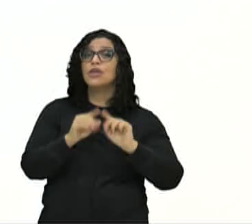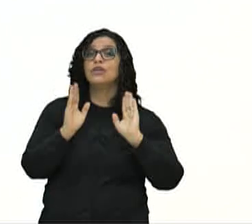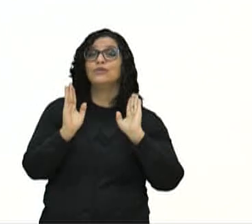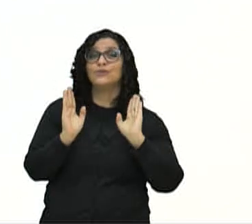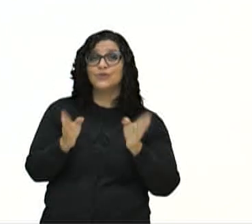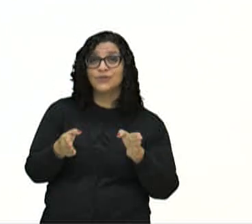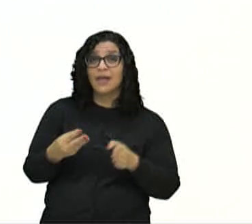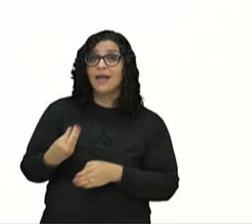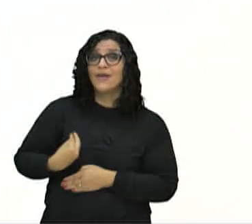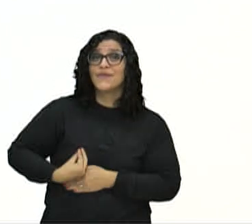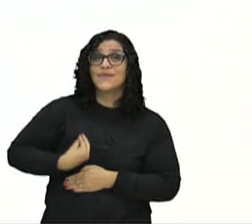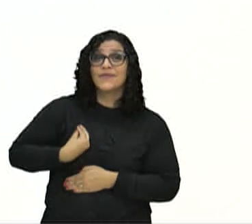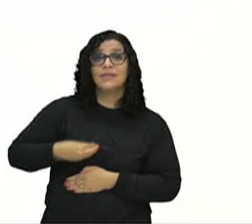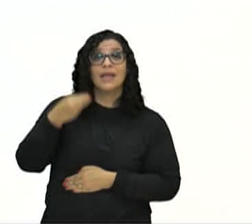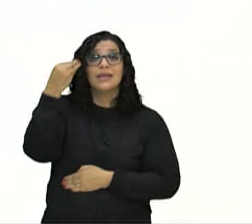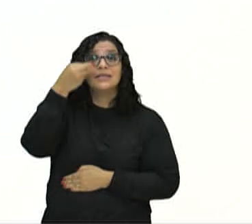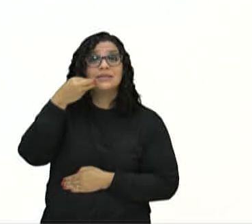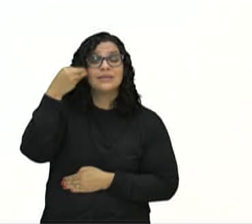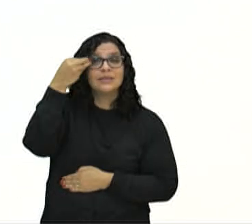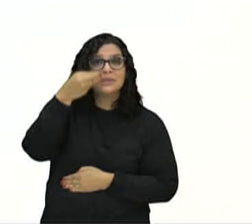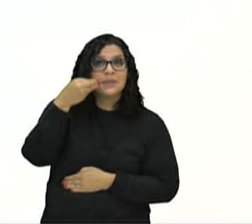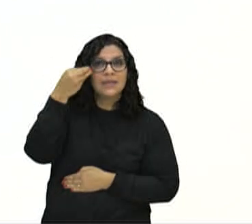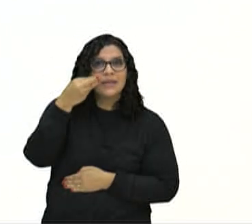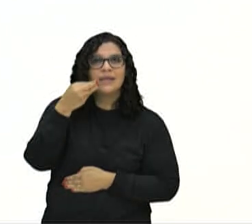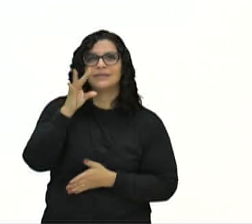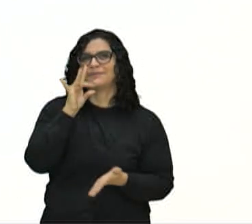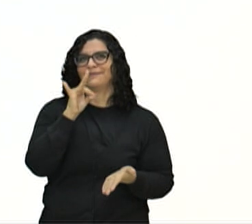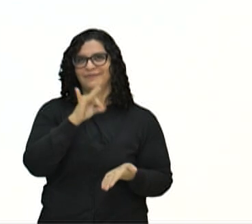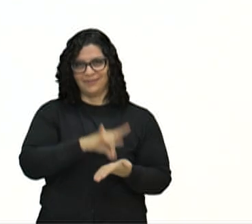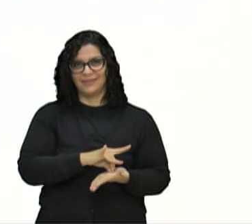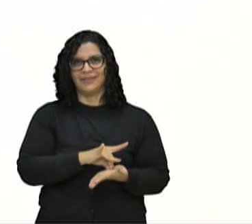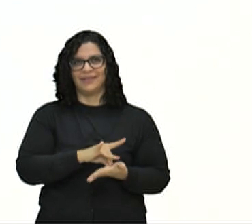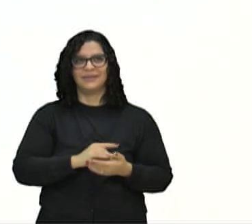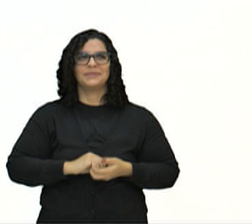havia vivenciado os fatos.